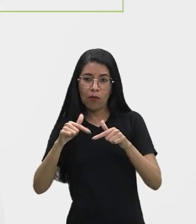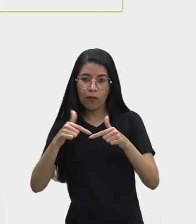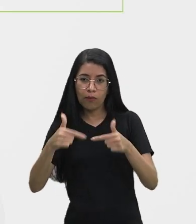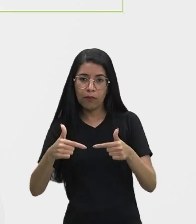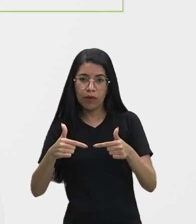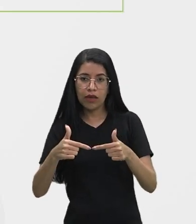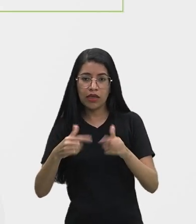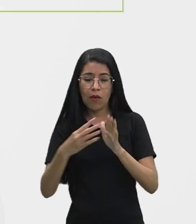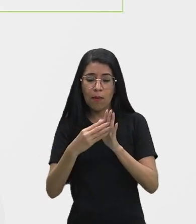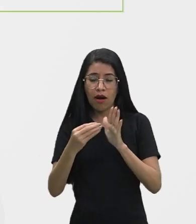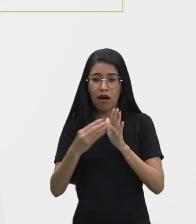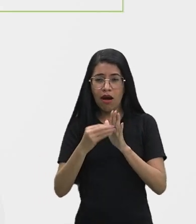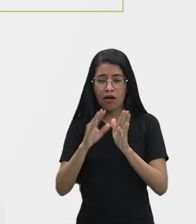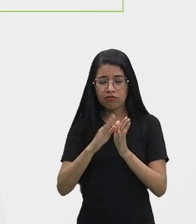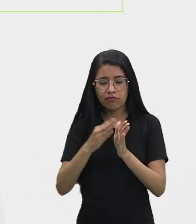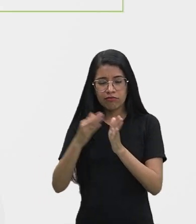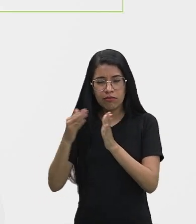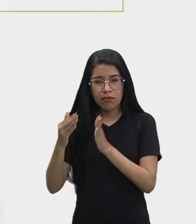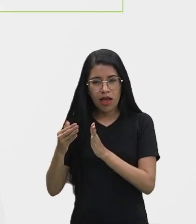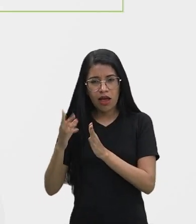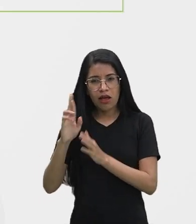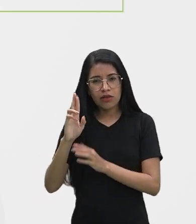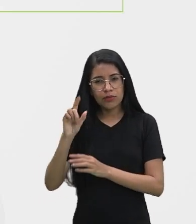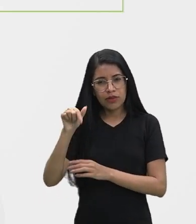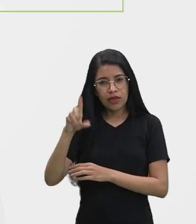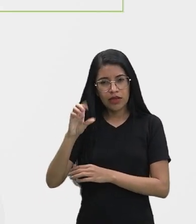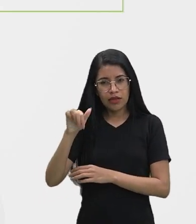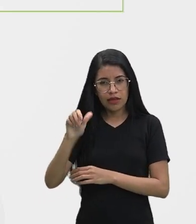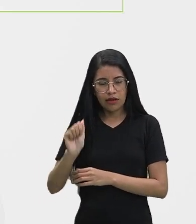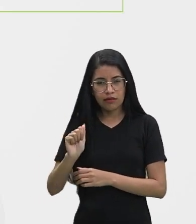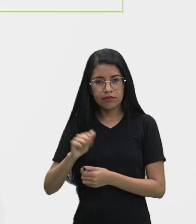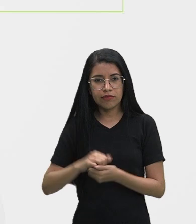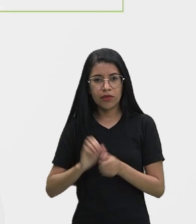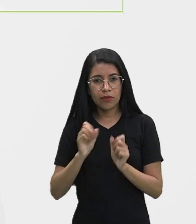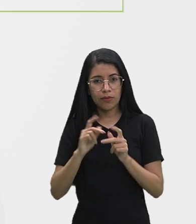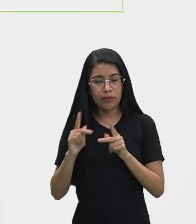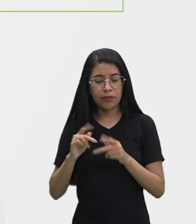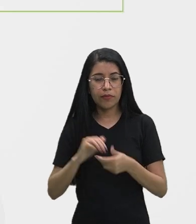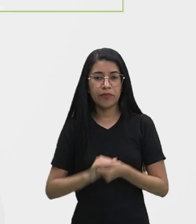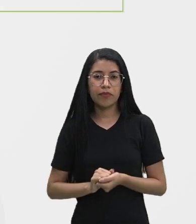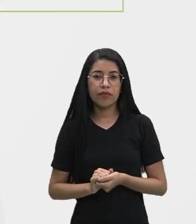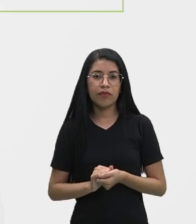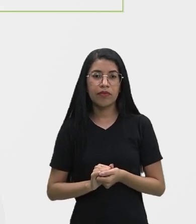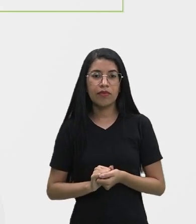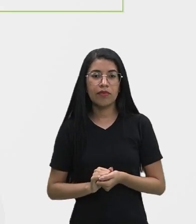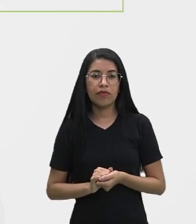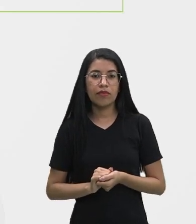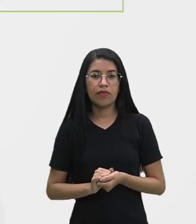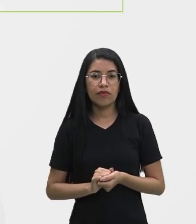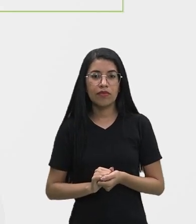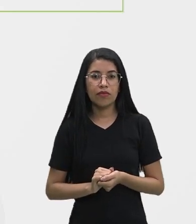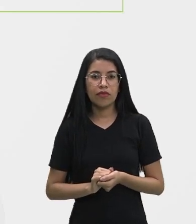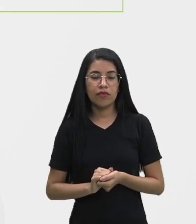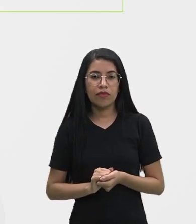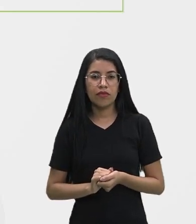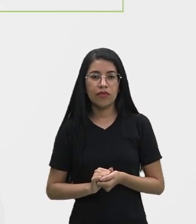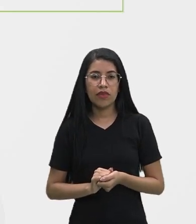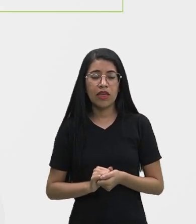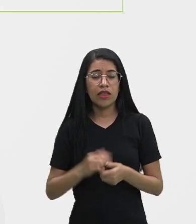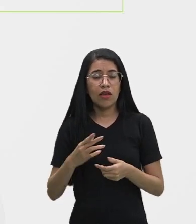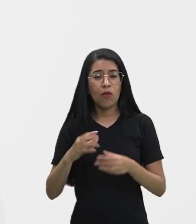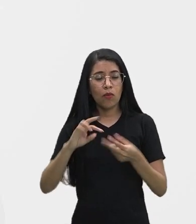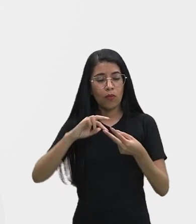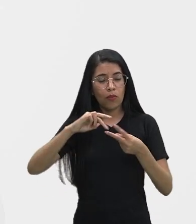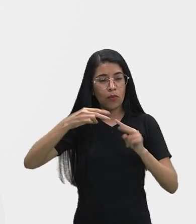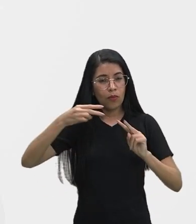uma cópia de parte do DNA. Beleza? Vamos falar mais um pouquinho de DNA? Gente, o